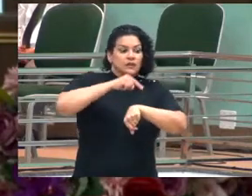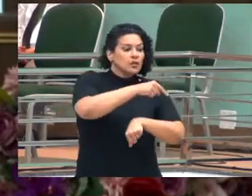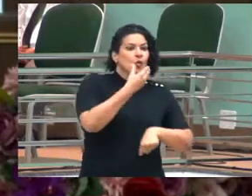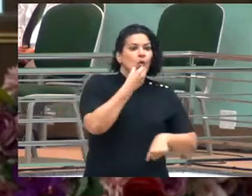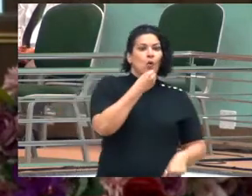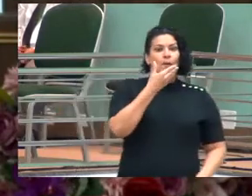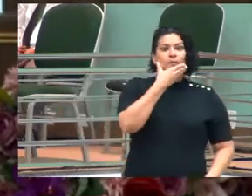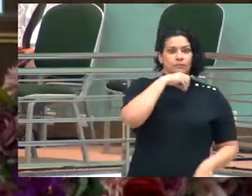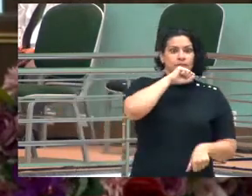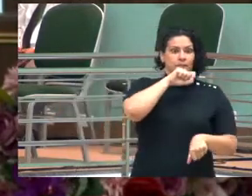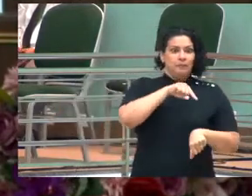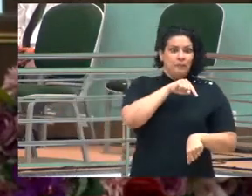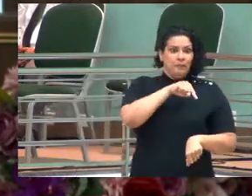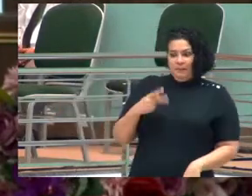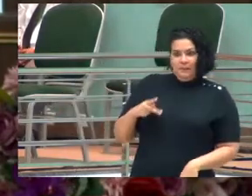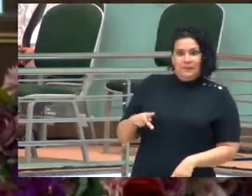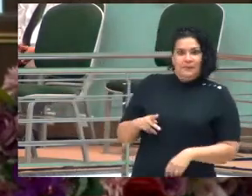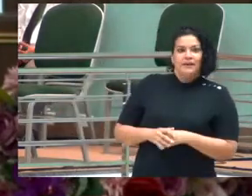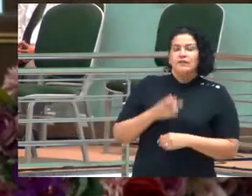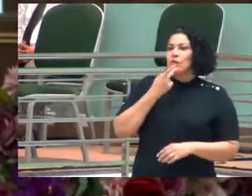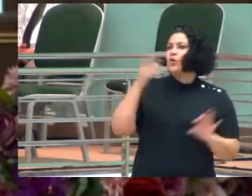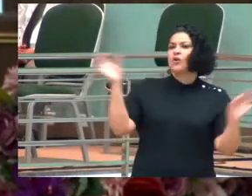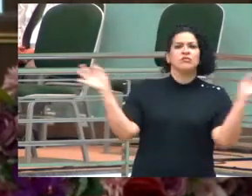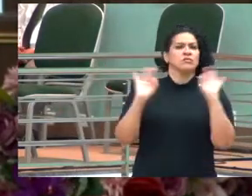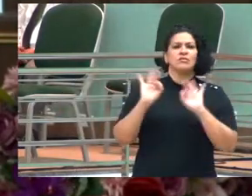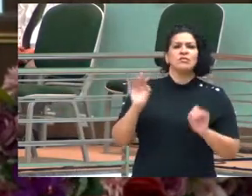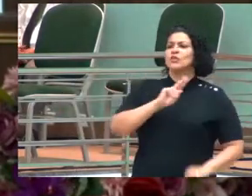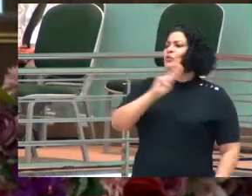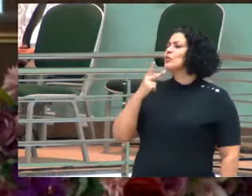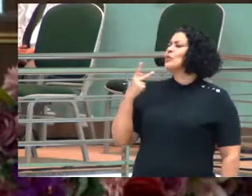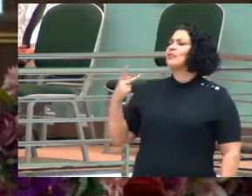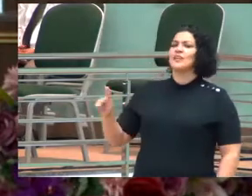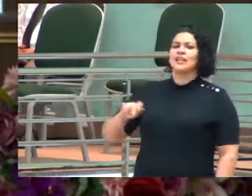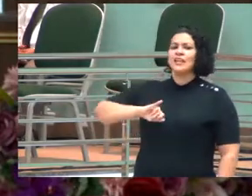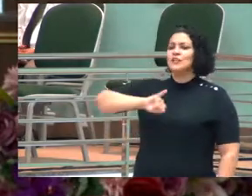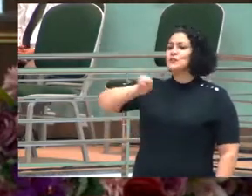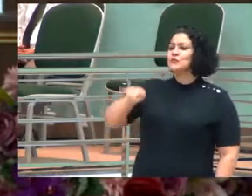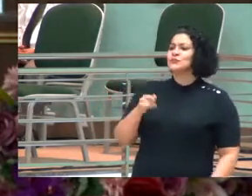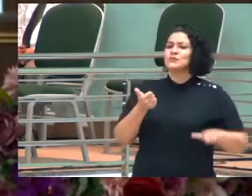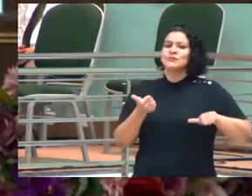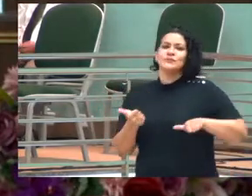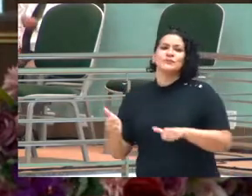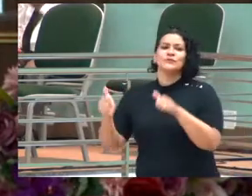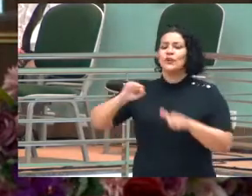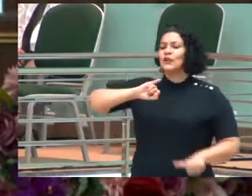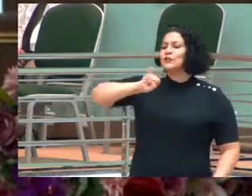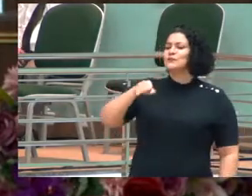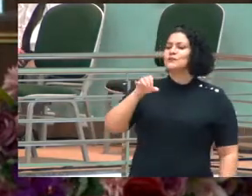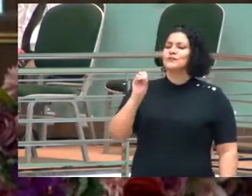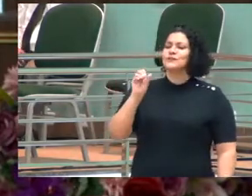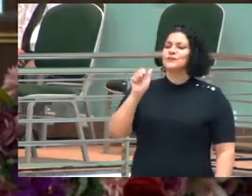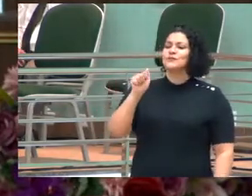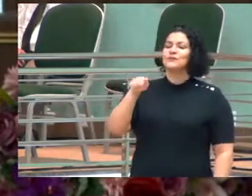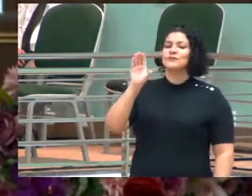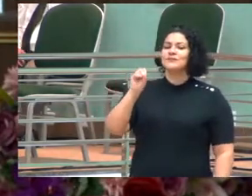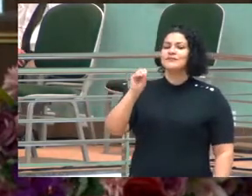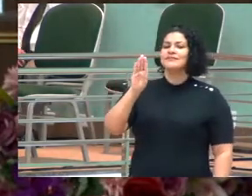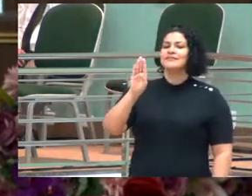então passou a dizer que meu nome era João e que eu seria cheio do Espírito Santo